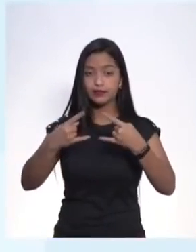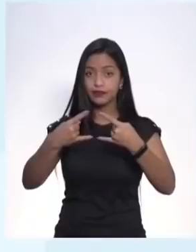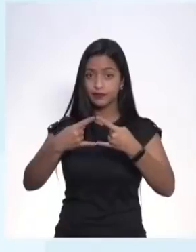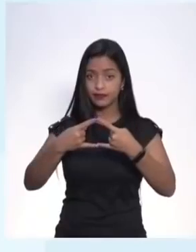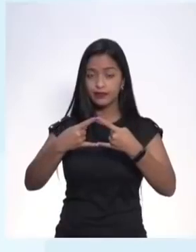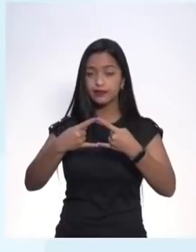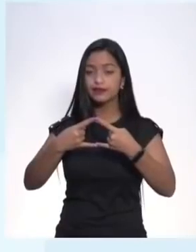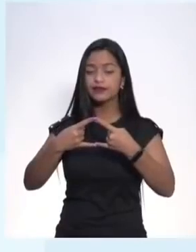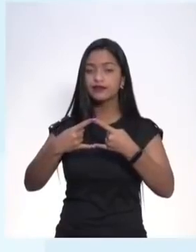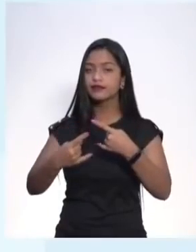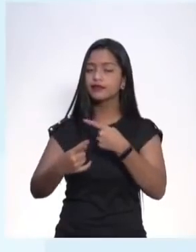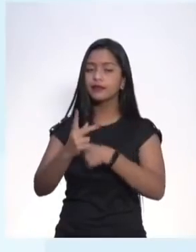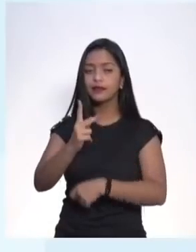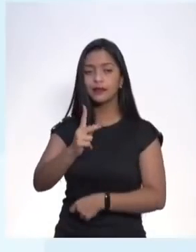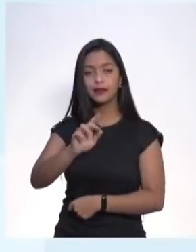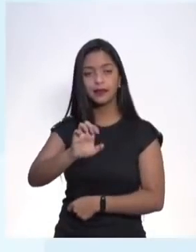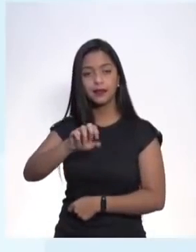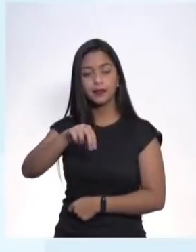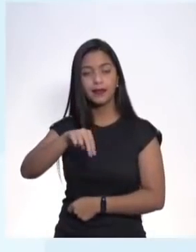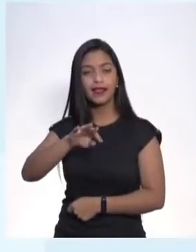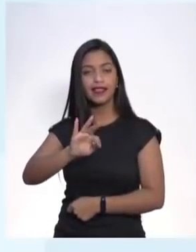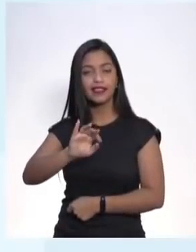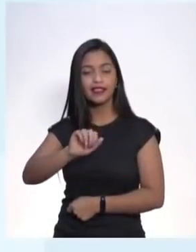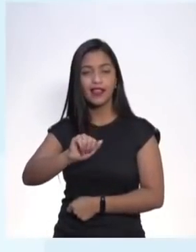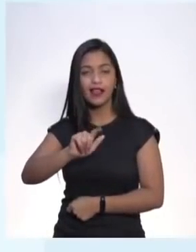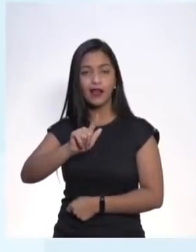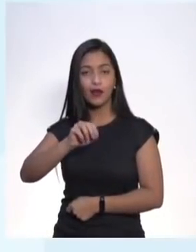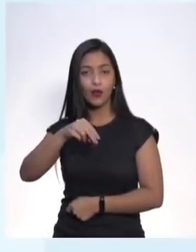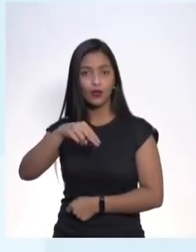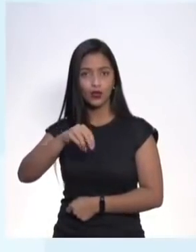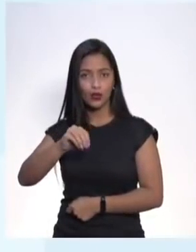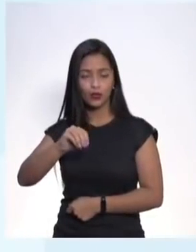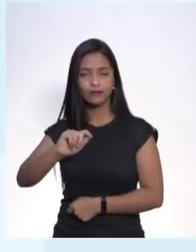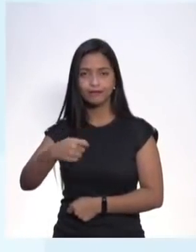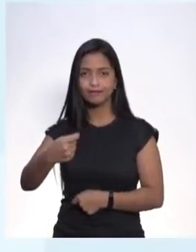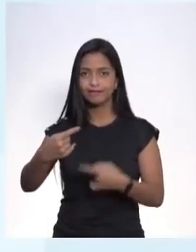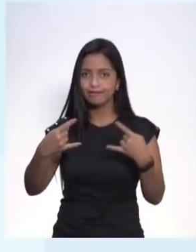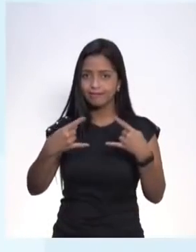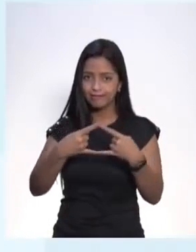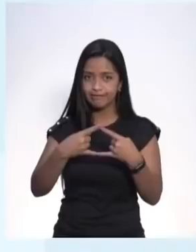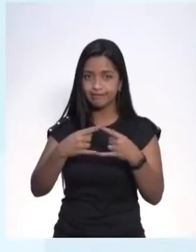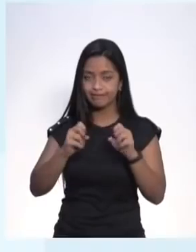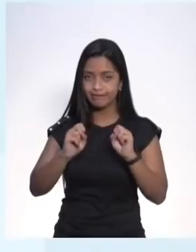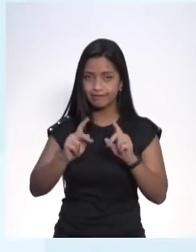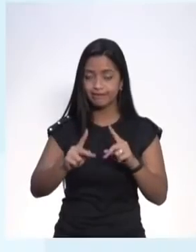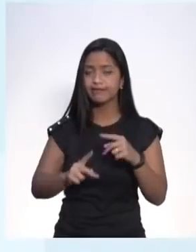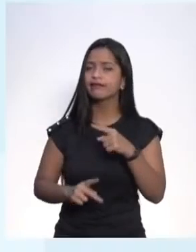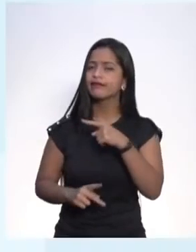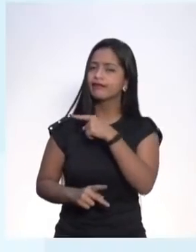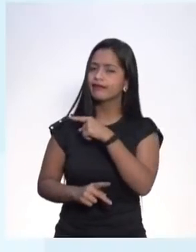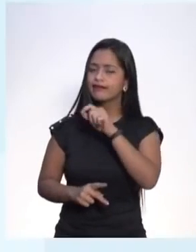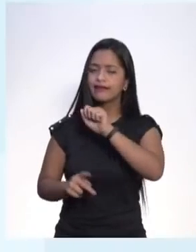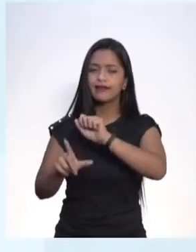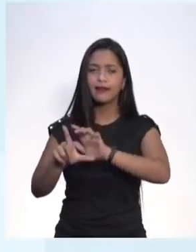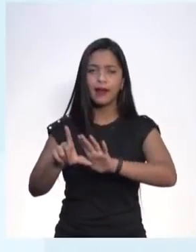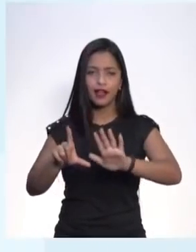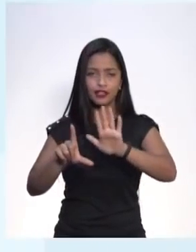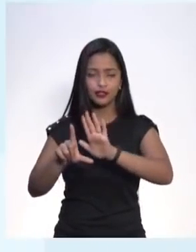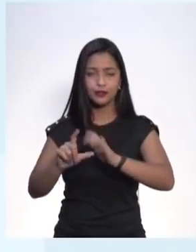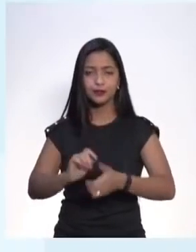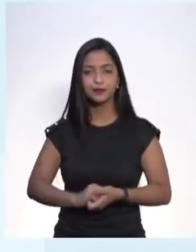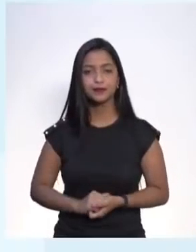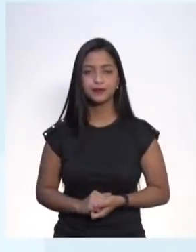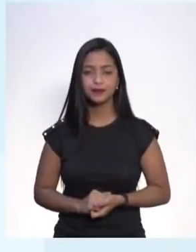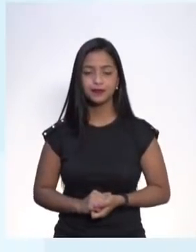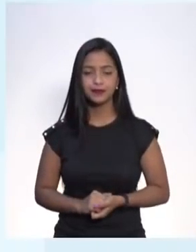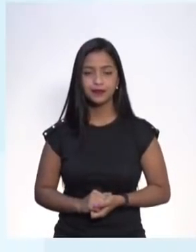de uma casa. É a porta aí, quase como se fosse a entrada de uma casa, né? Sim. Então, eu tenho essa imagem. E aí, eu tenho os